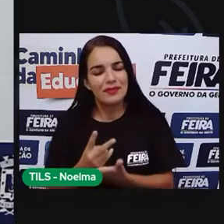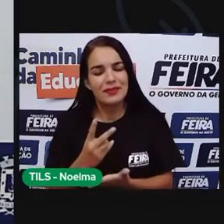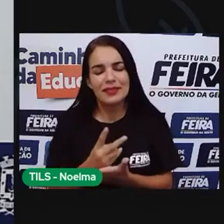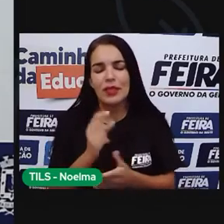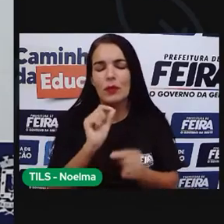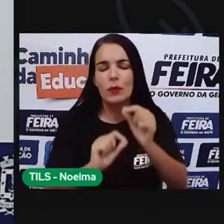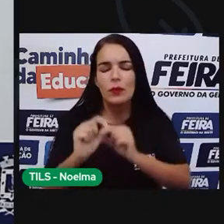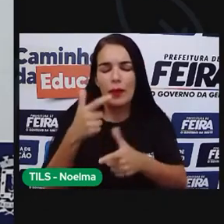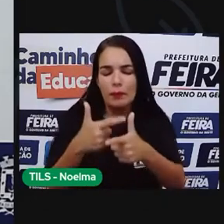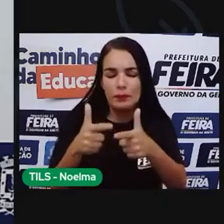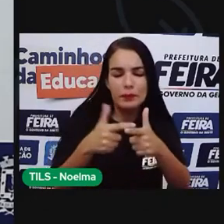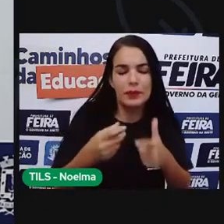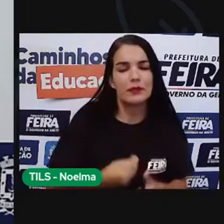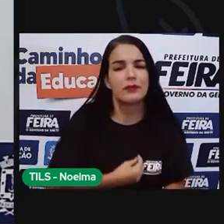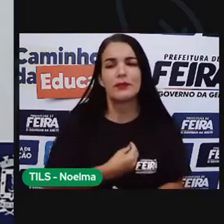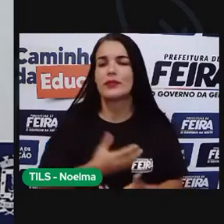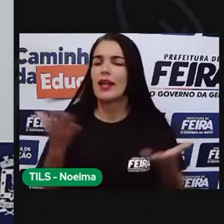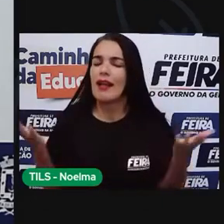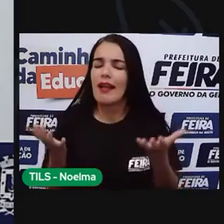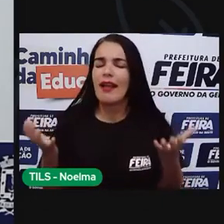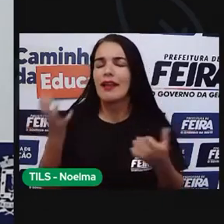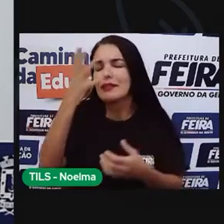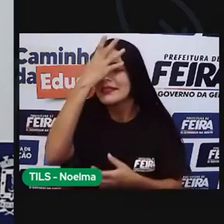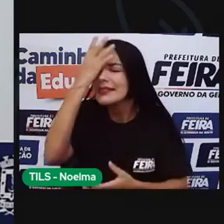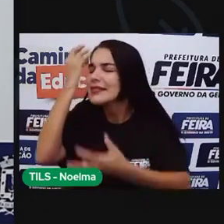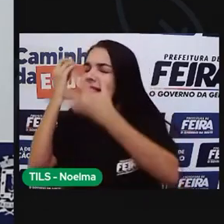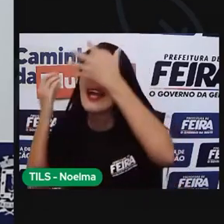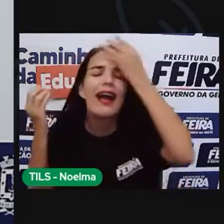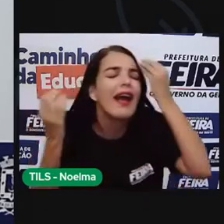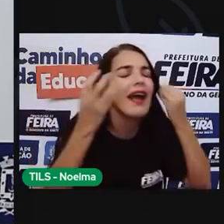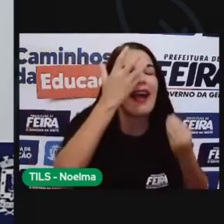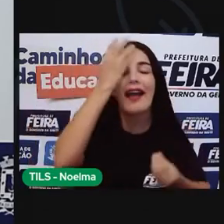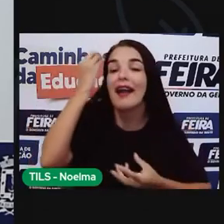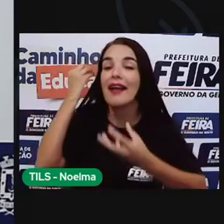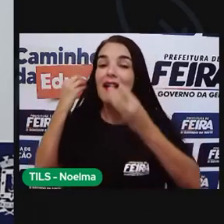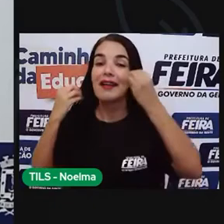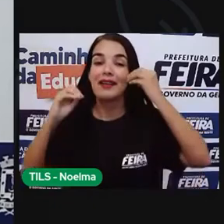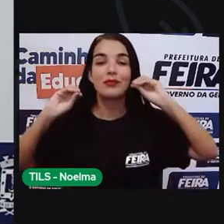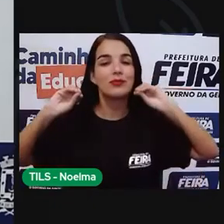feridas desta vida eu quero esquecer.